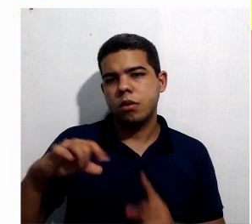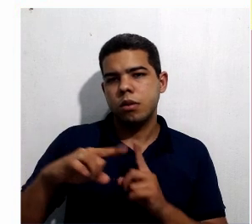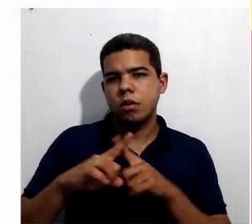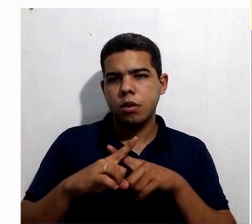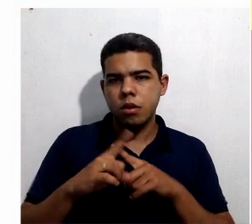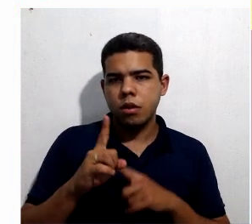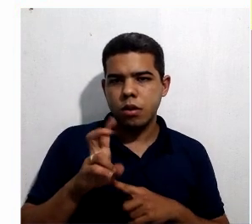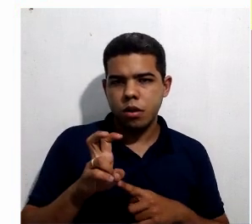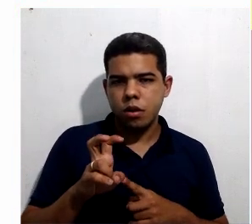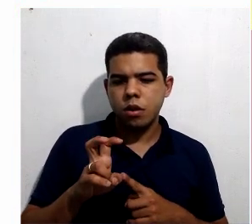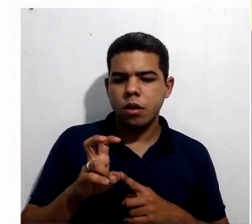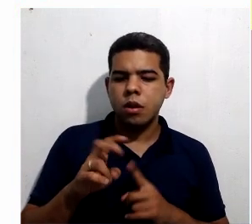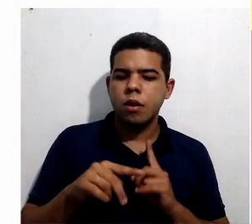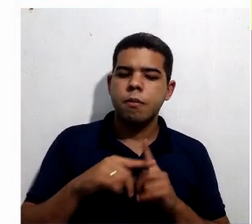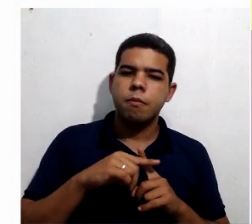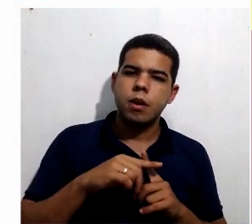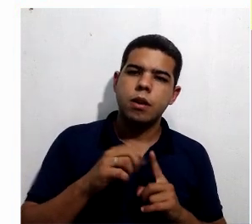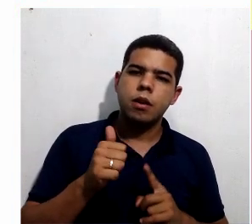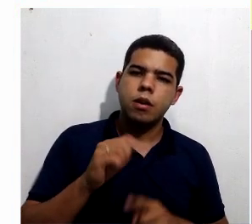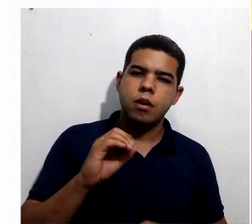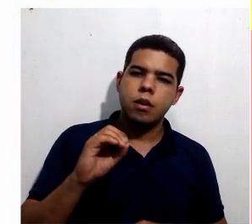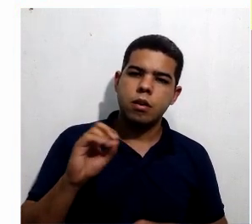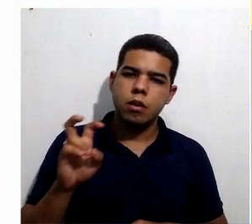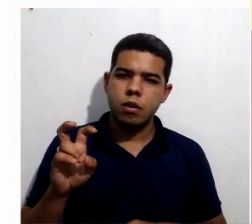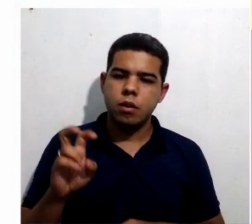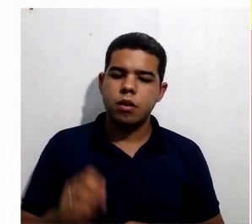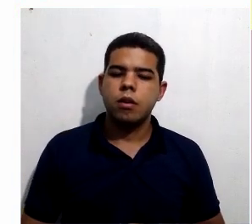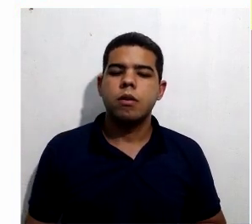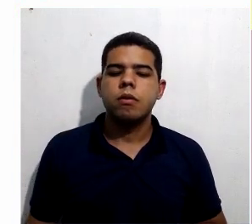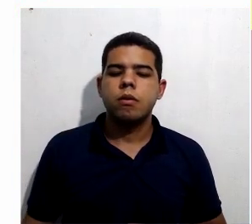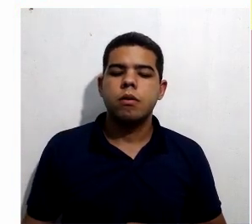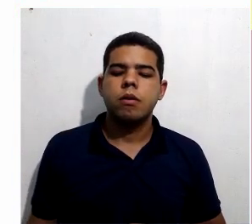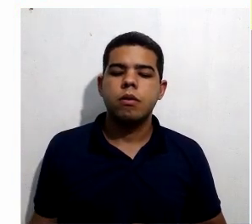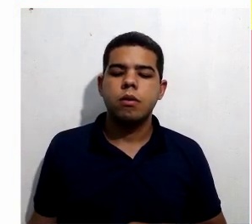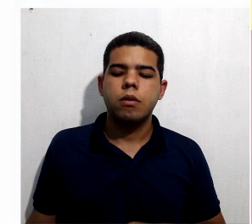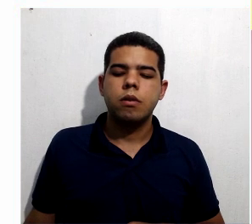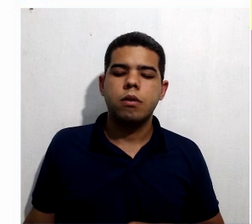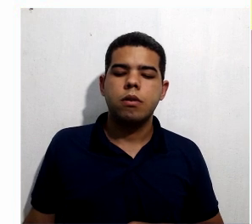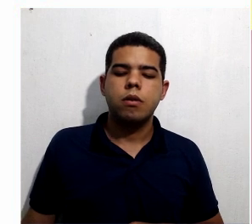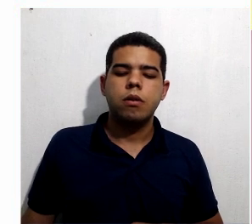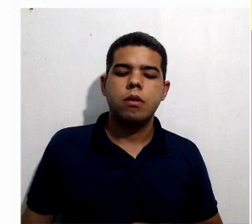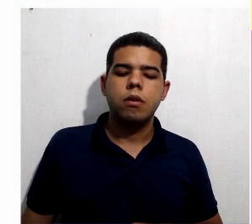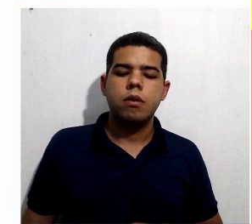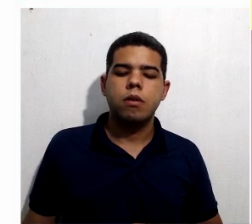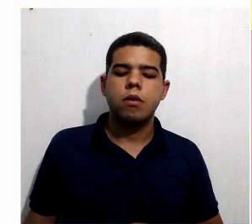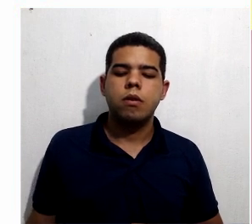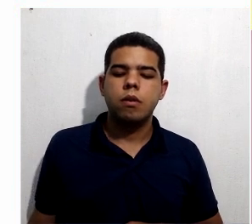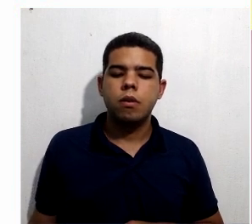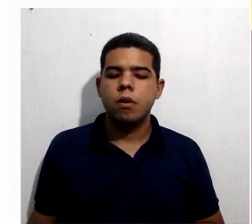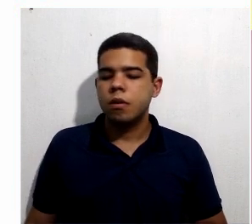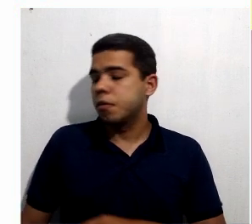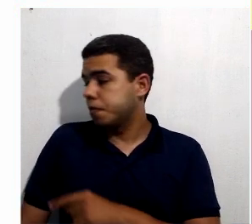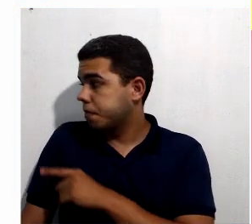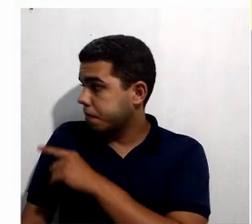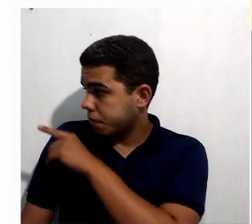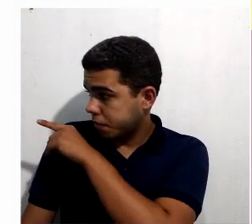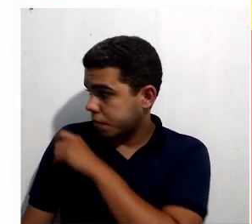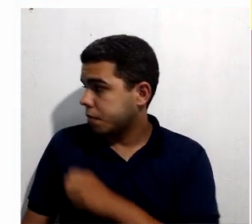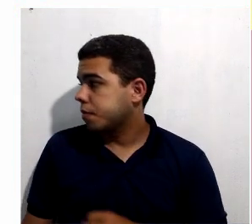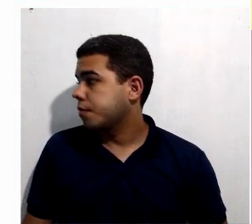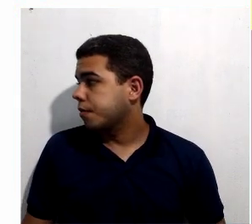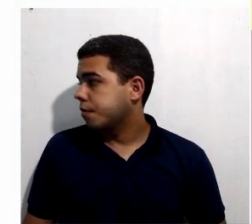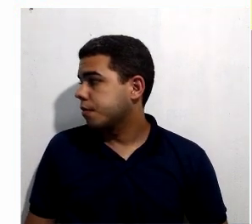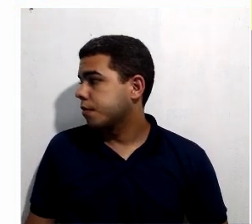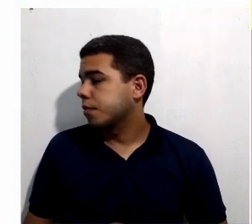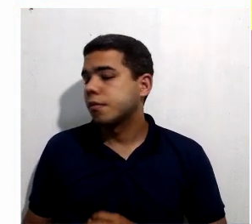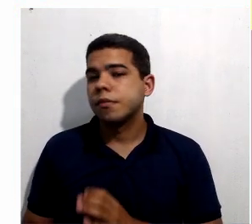9 adições de 15 mais o primeiro termo. Então, chegamos aqui a 105 mais 9